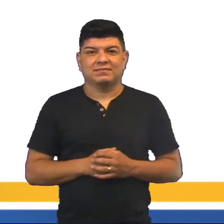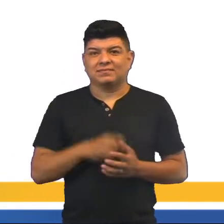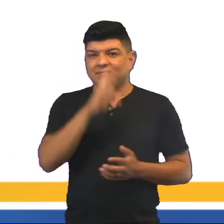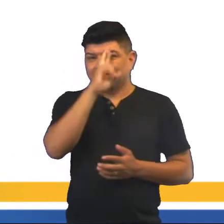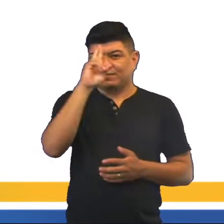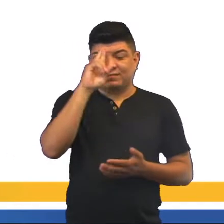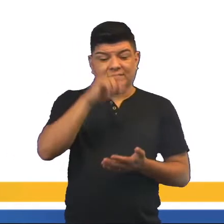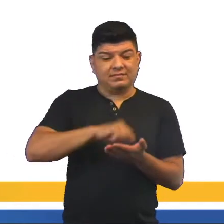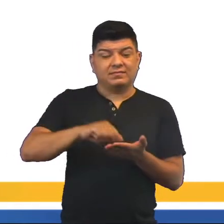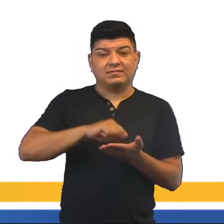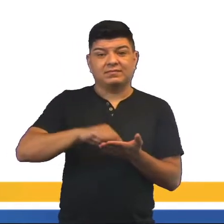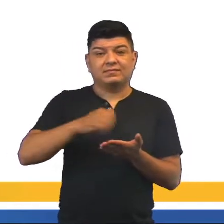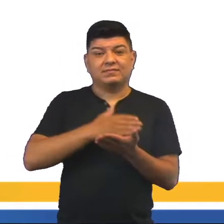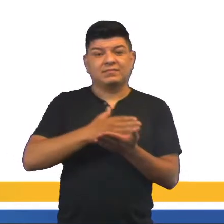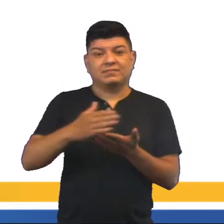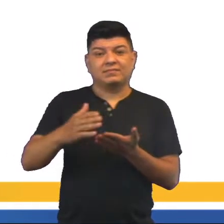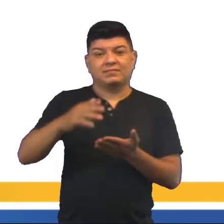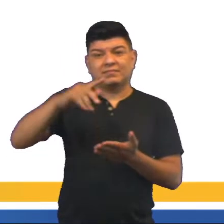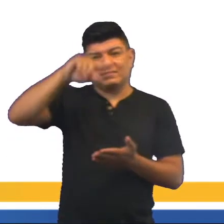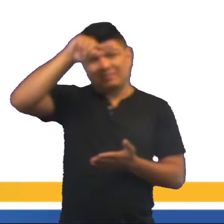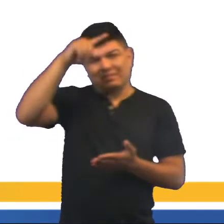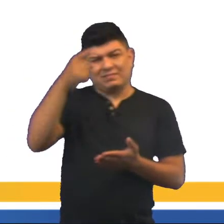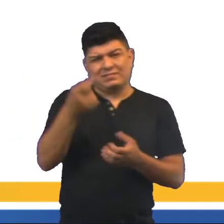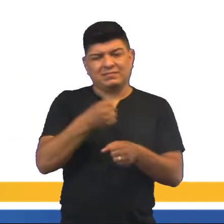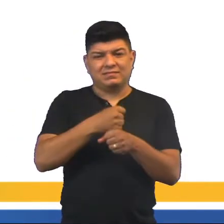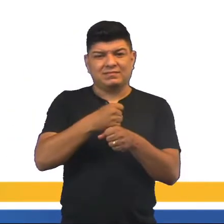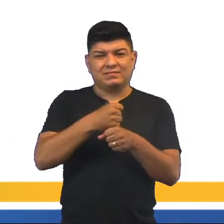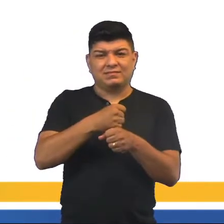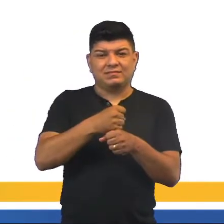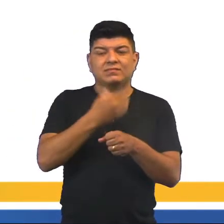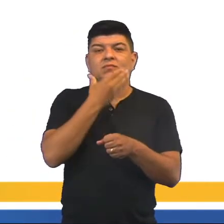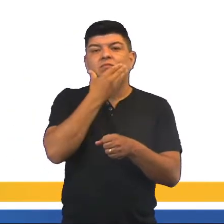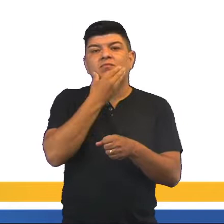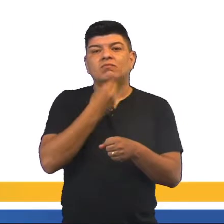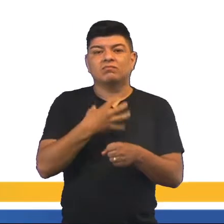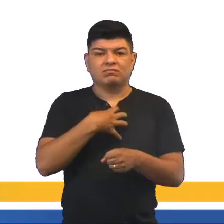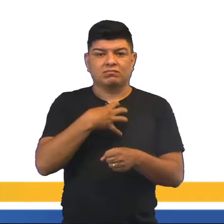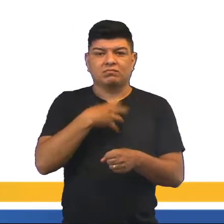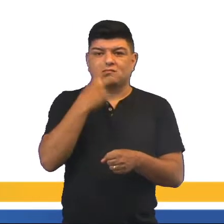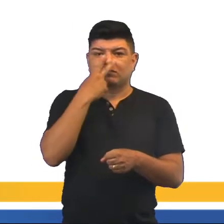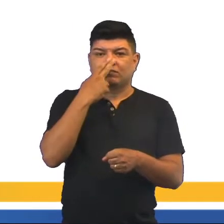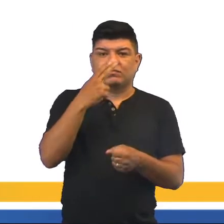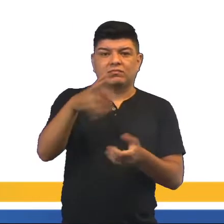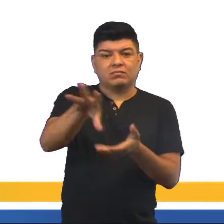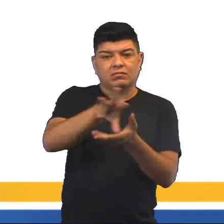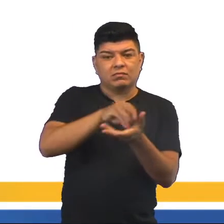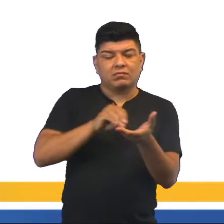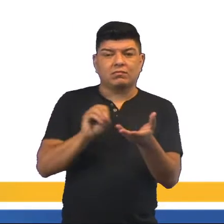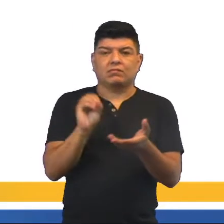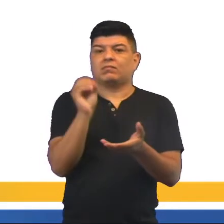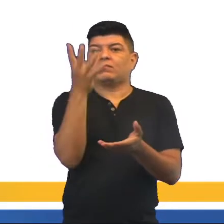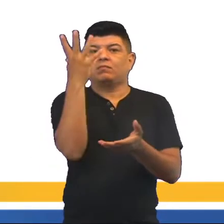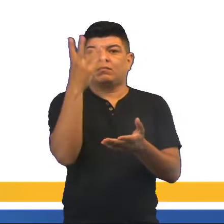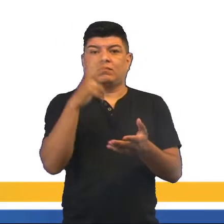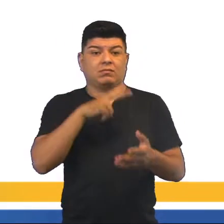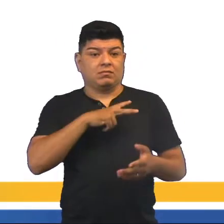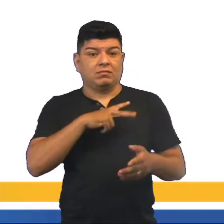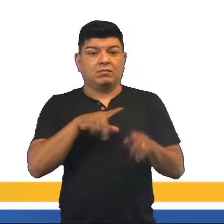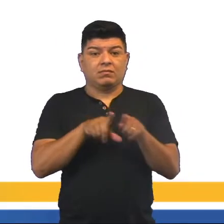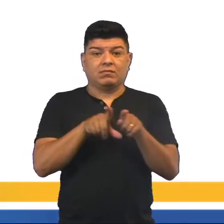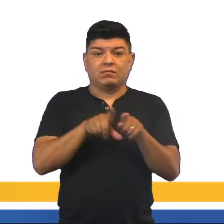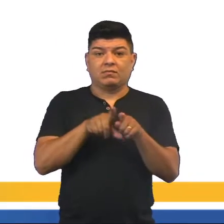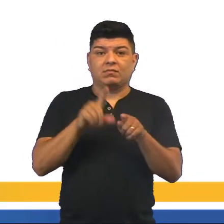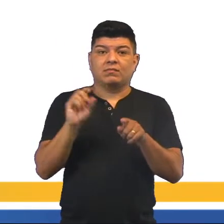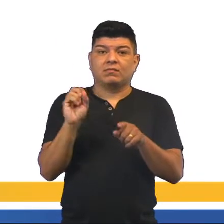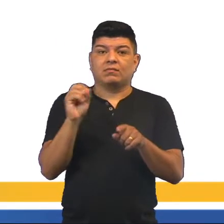A história da escrita tem início há milhares de anos, quando o homem sente a necessidade de registrar não só acontecimentos, mas particularmente